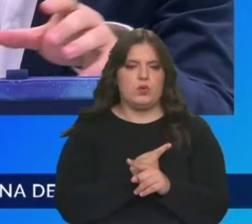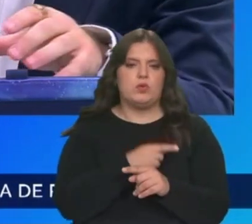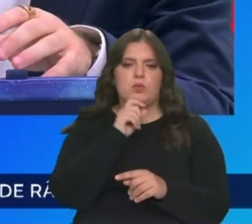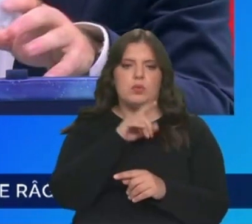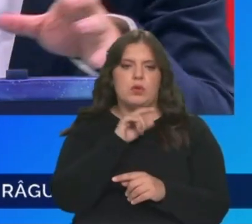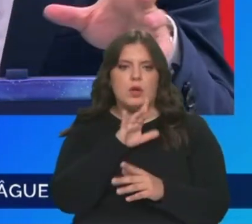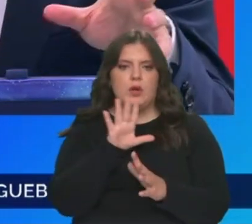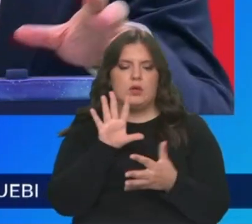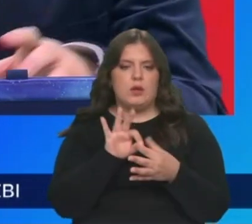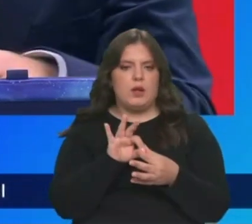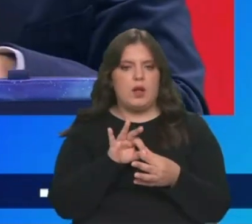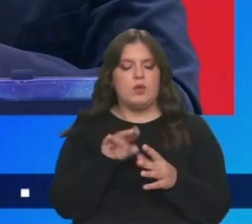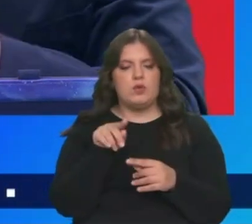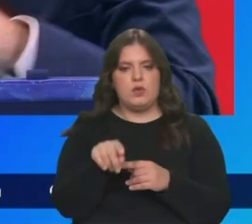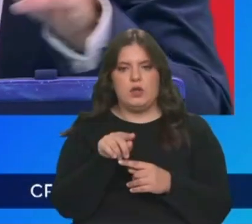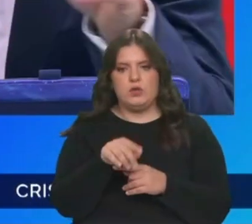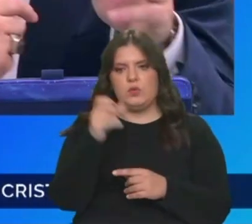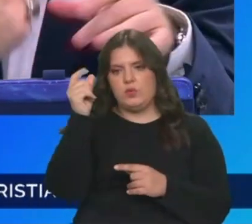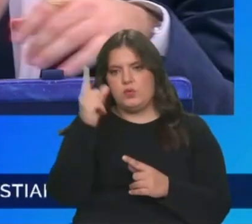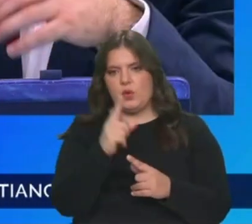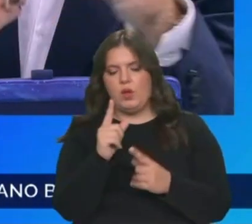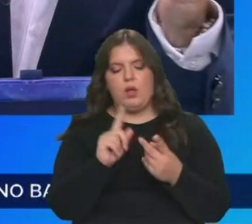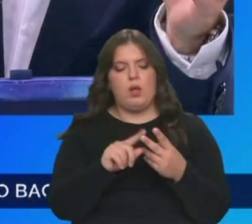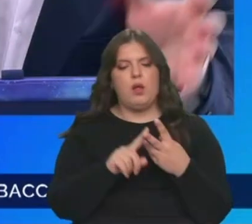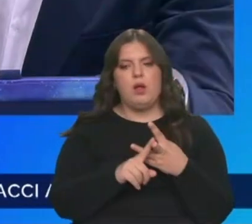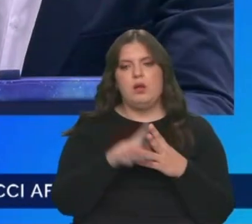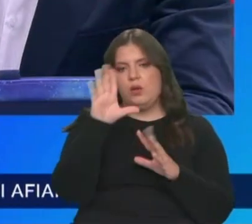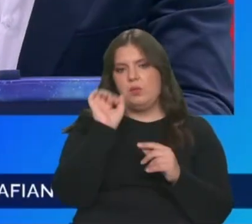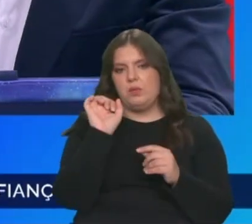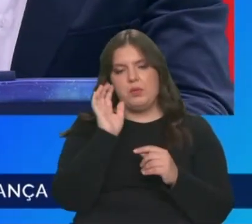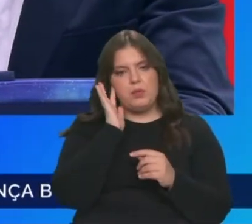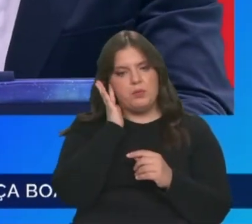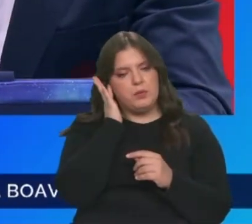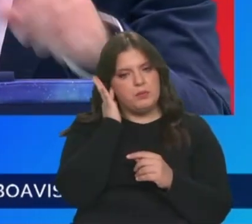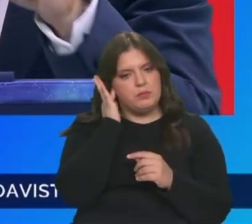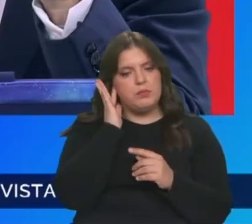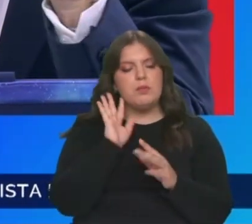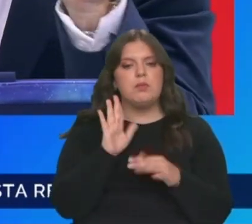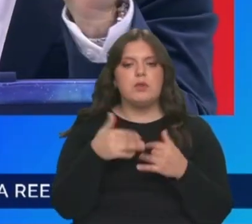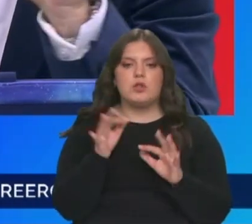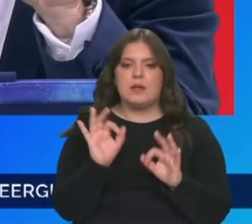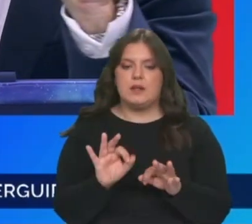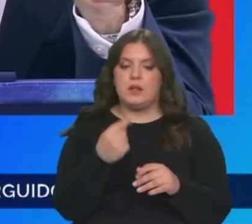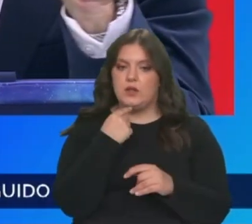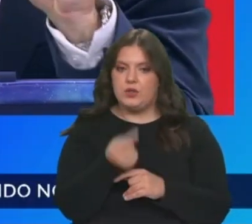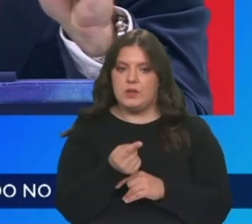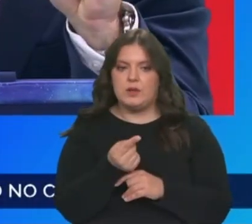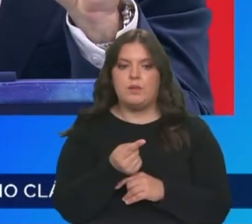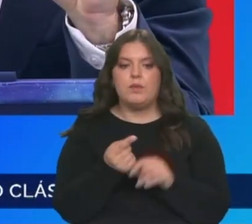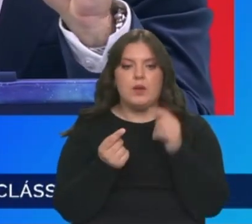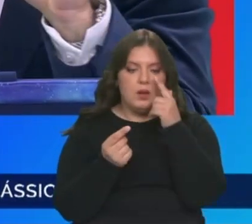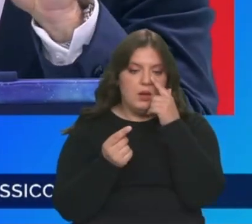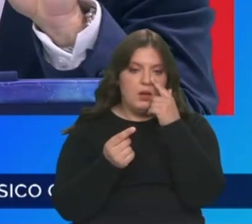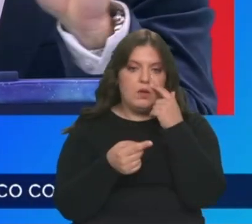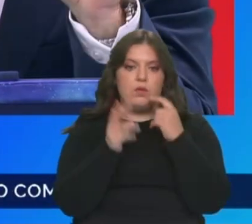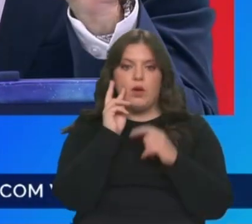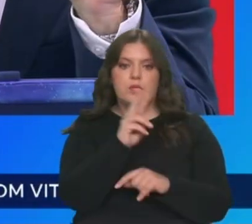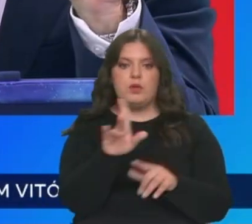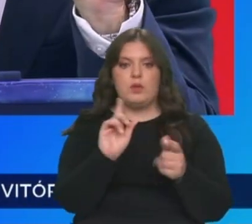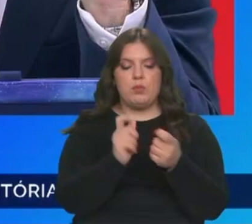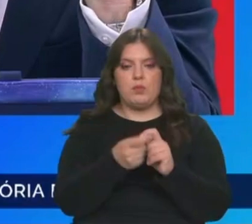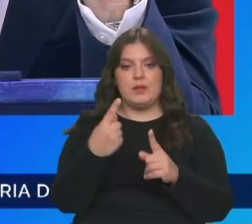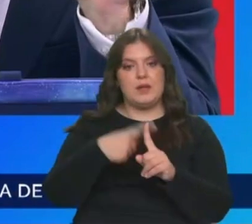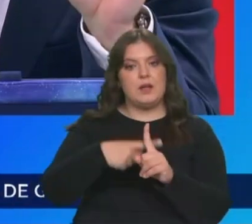poderiam estar relacionados com isto, com o Sol, com a própria Lua, enfim, uma série de outros fatores, mas o que é certo é que eles dizem que foi observada uma alteração